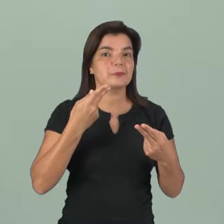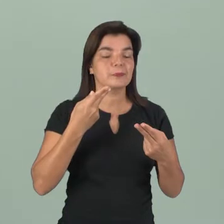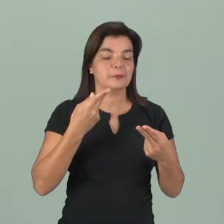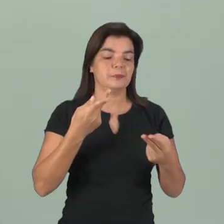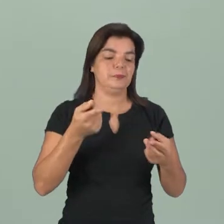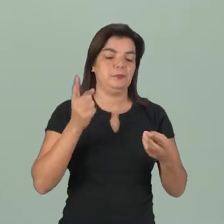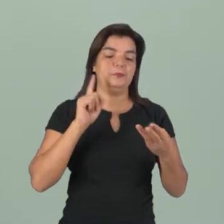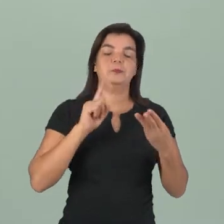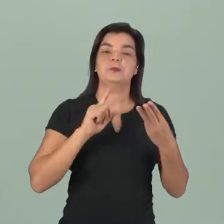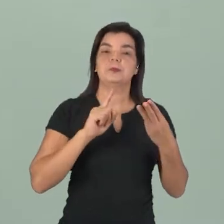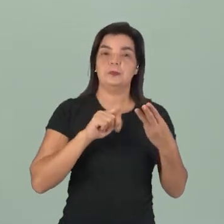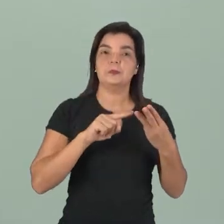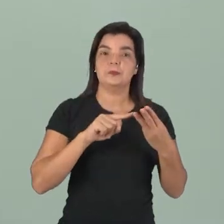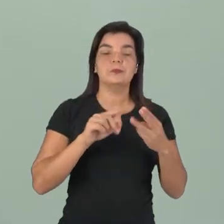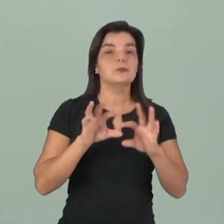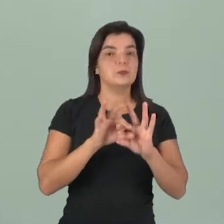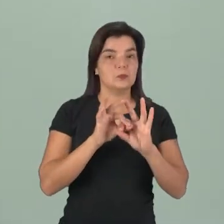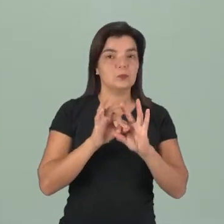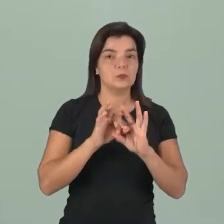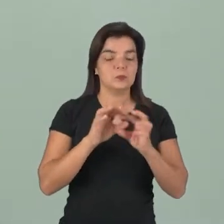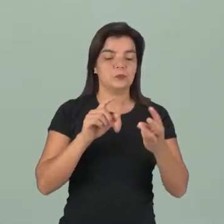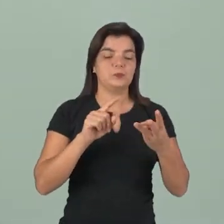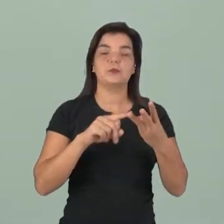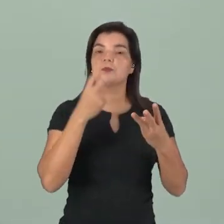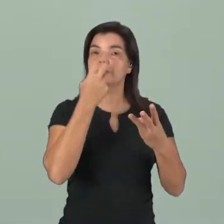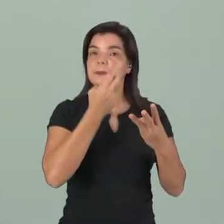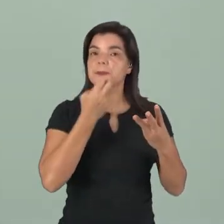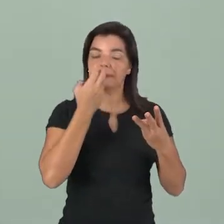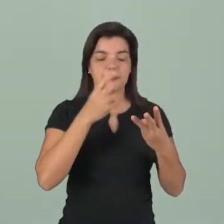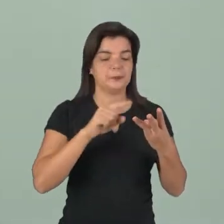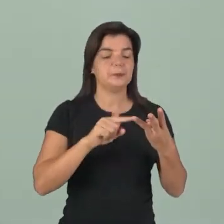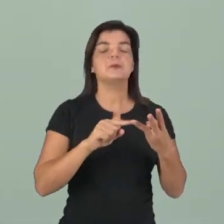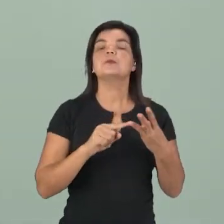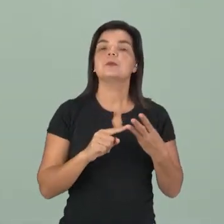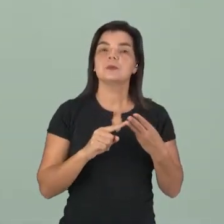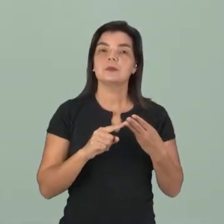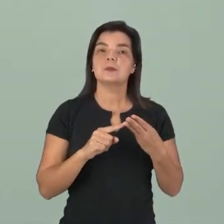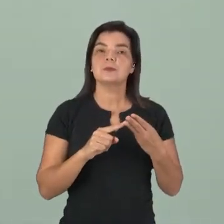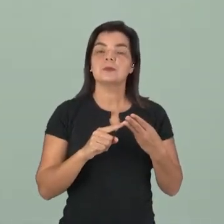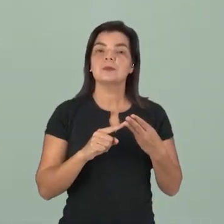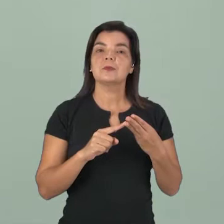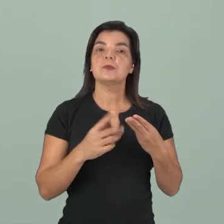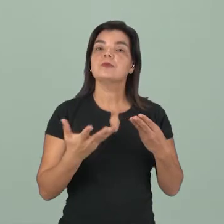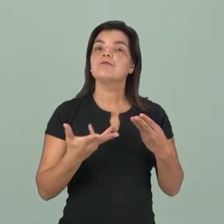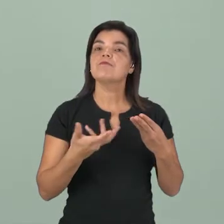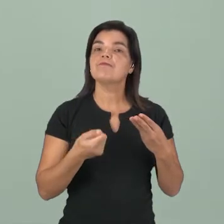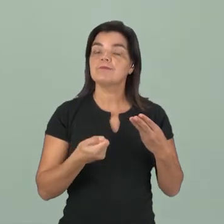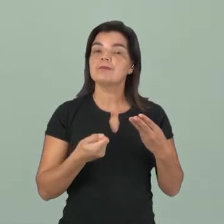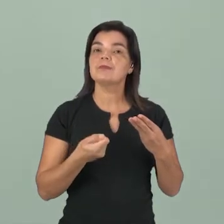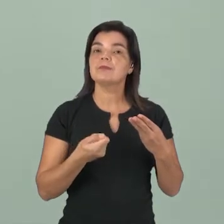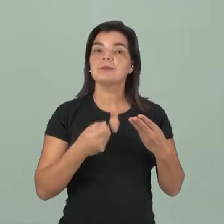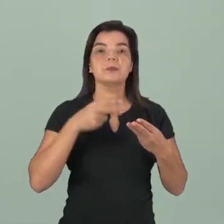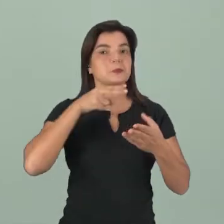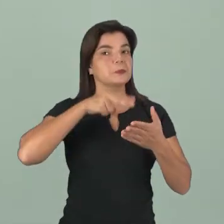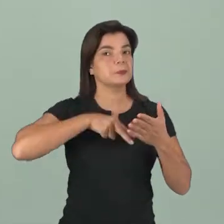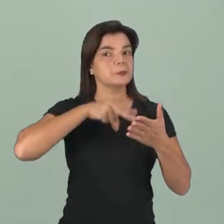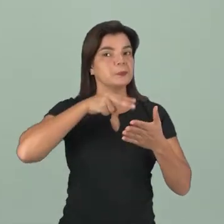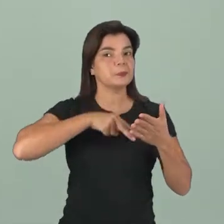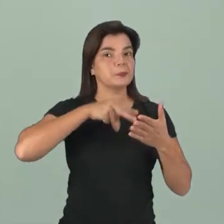de falar. Isso está relacionado ao eixo oral, né? Eu tenho a capacidade de